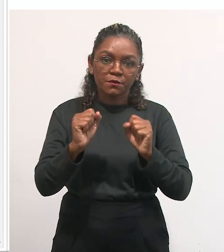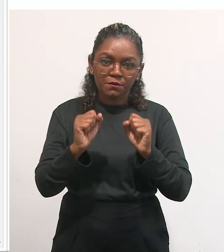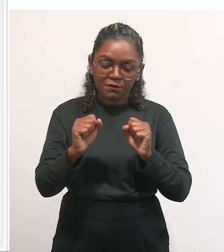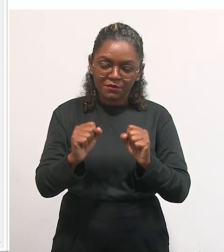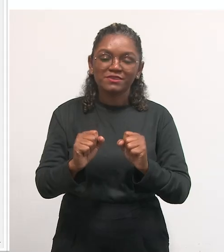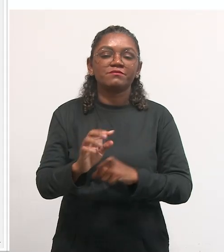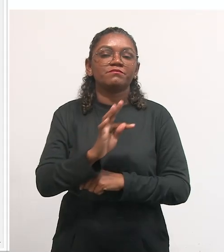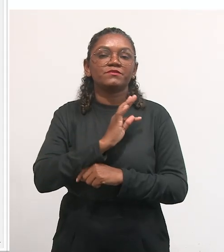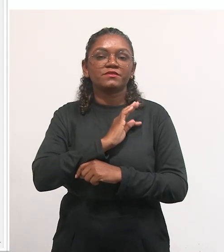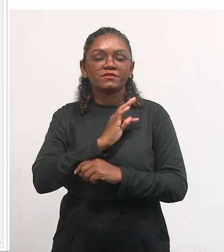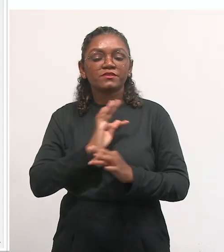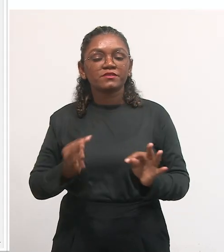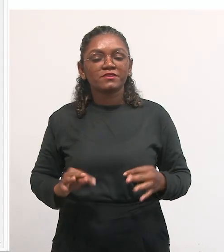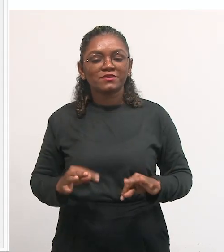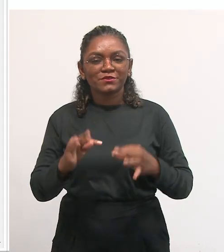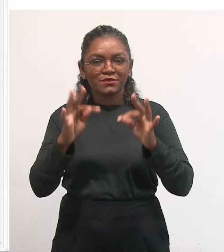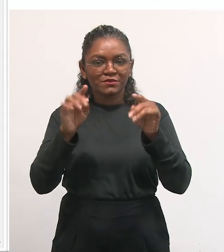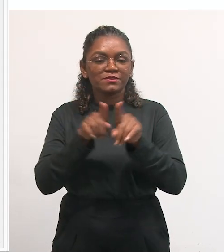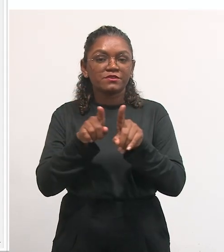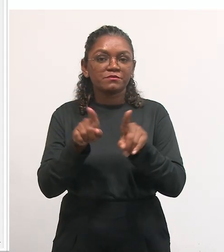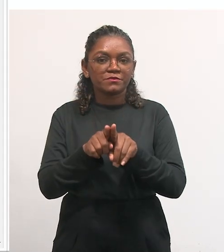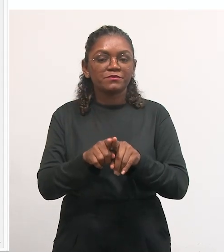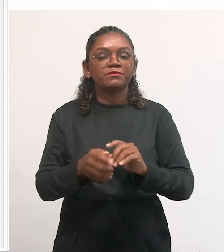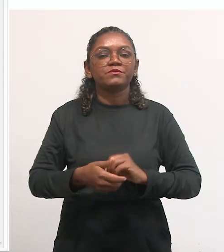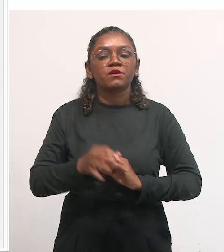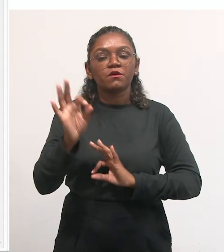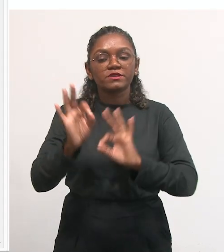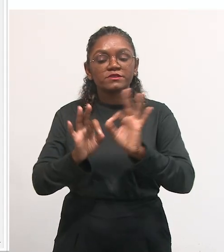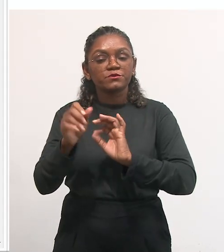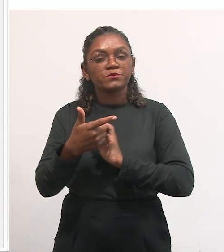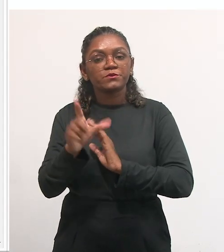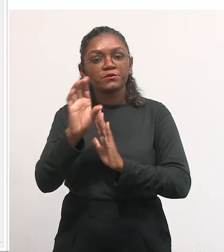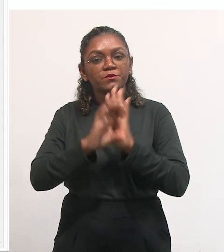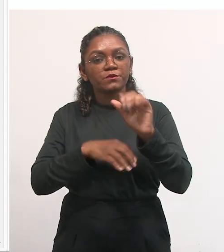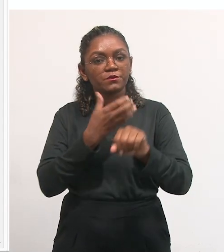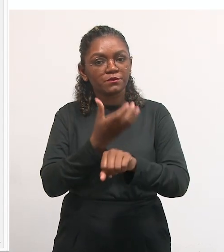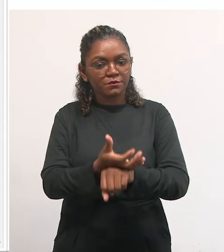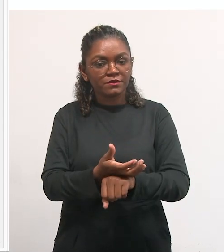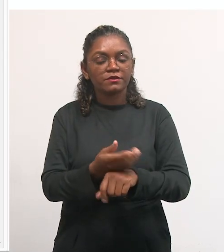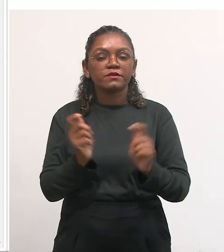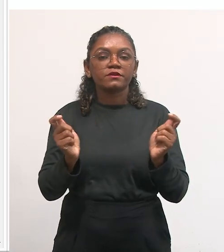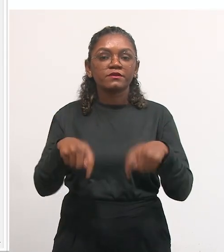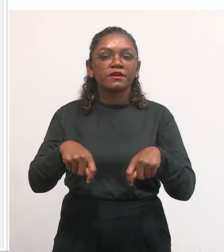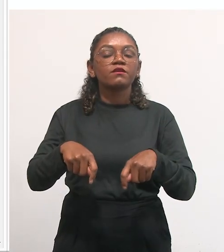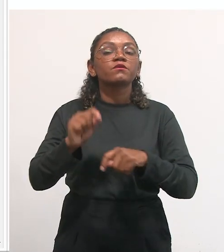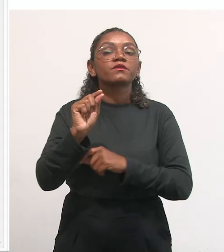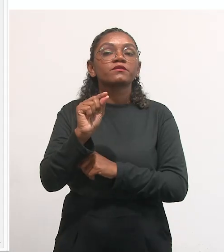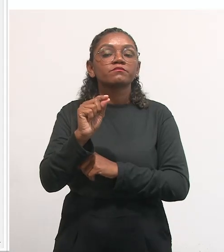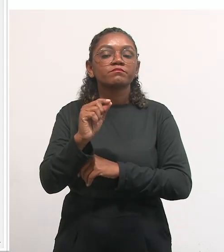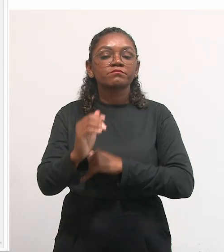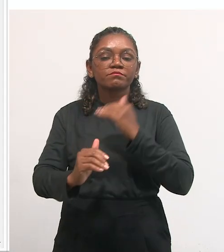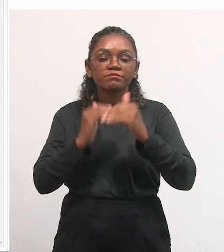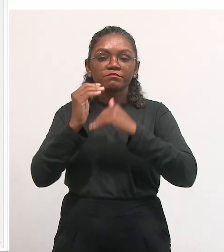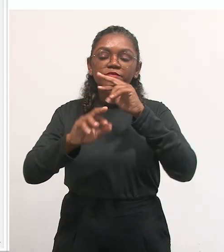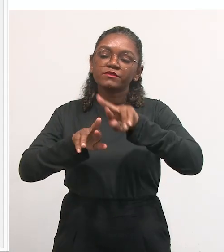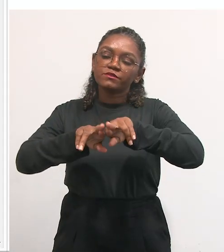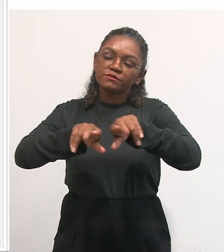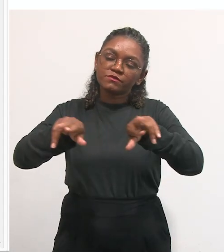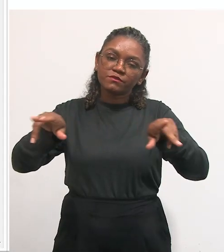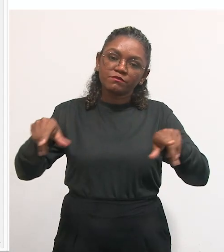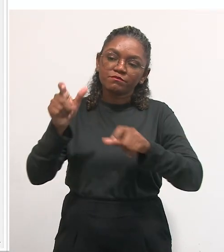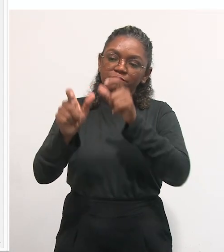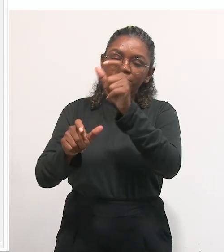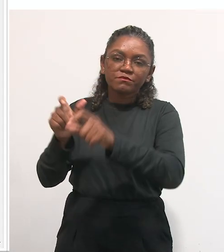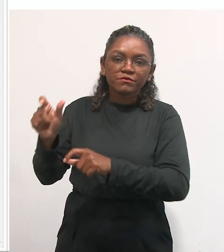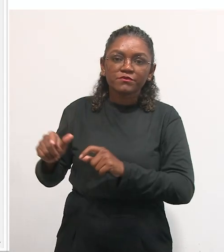outra organização curricular, possibilitando a construção de diferentes itinerários formativos, observadas as normas